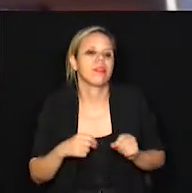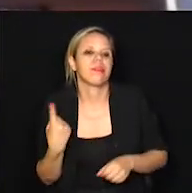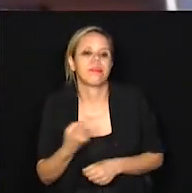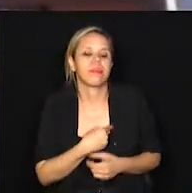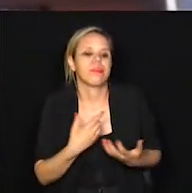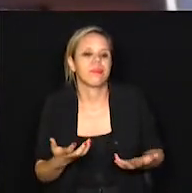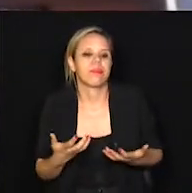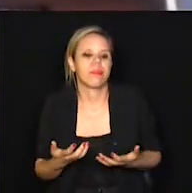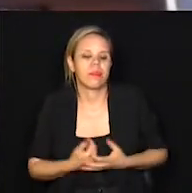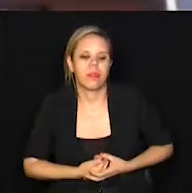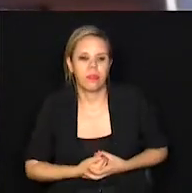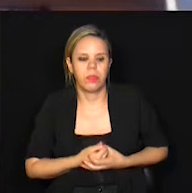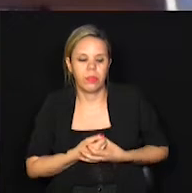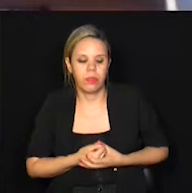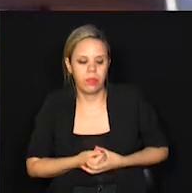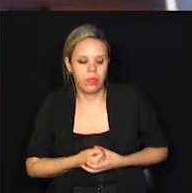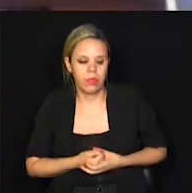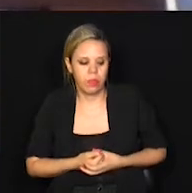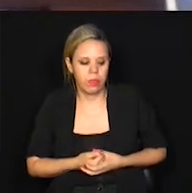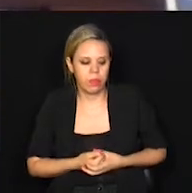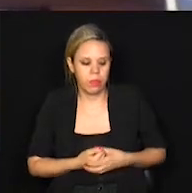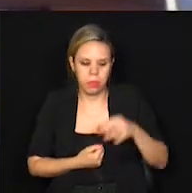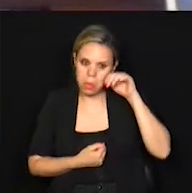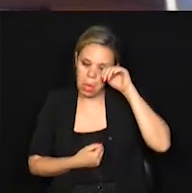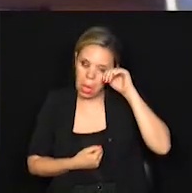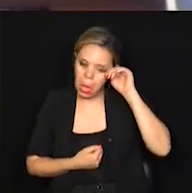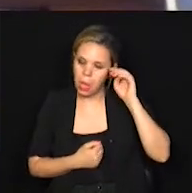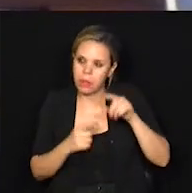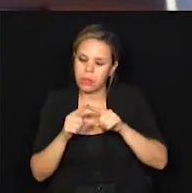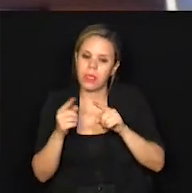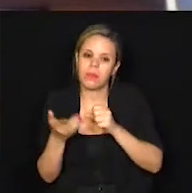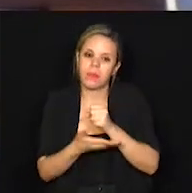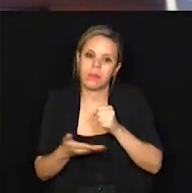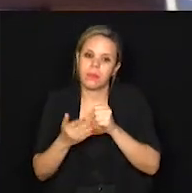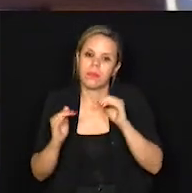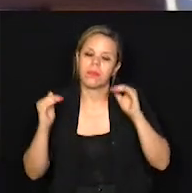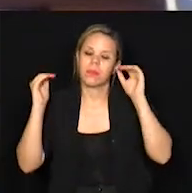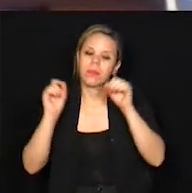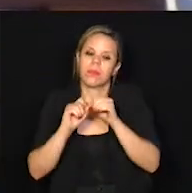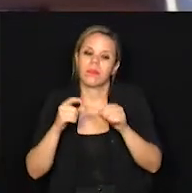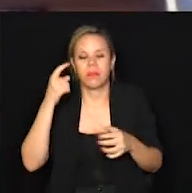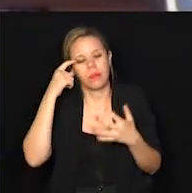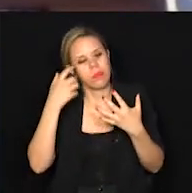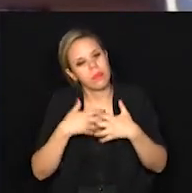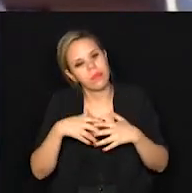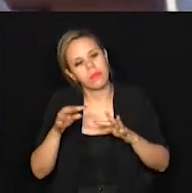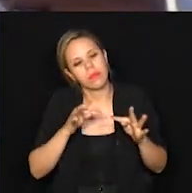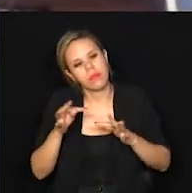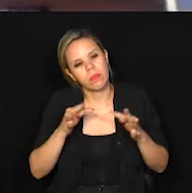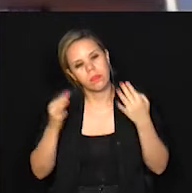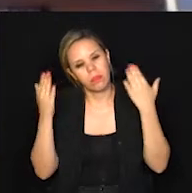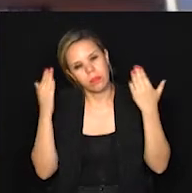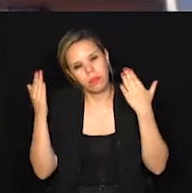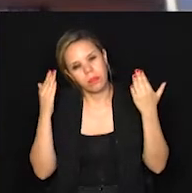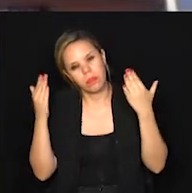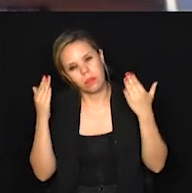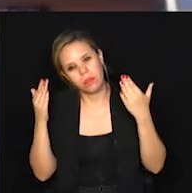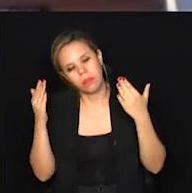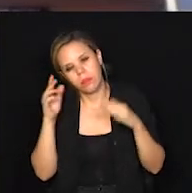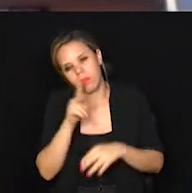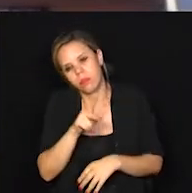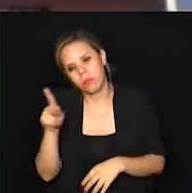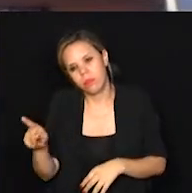queremos, nós achamos que, além desses protocolos básicos, nós temos que pensar no tratamento psicológico tanto dos